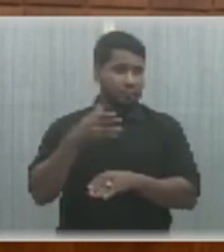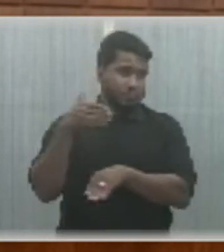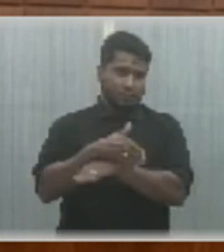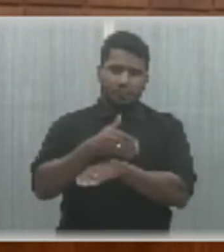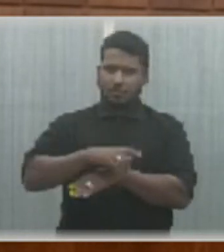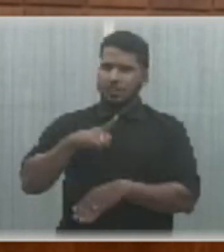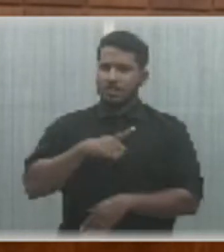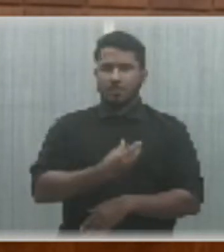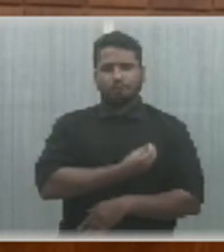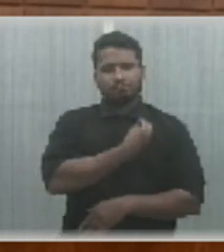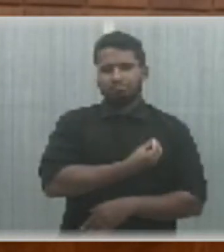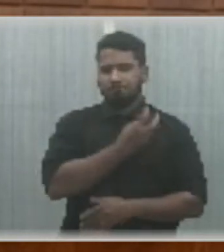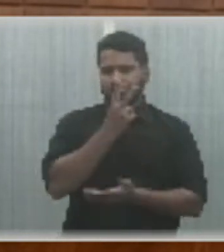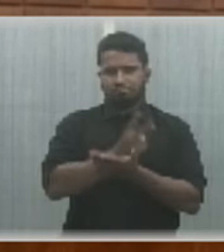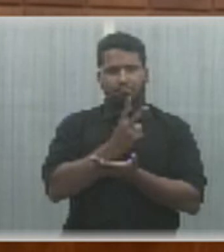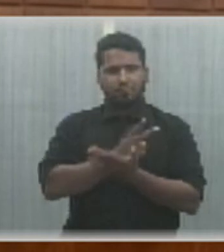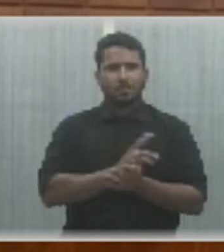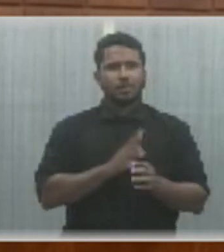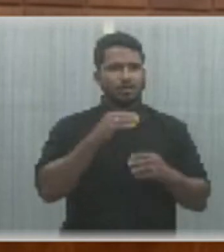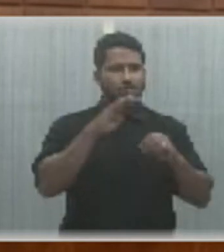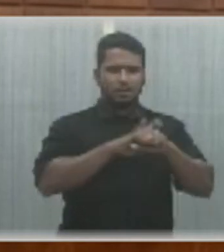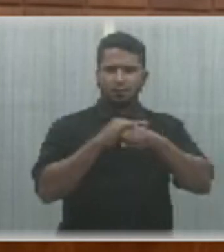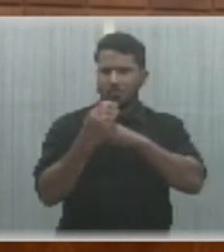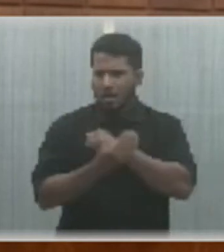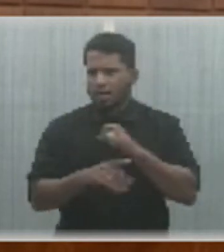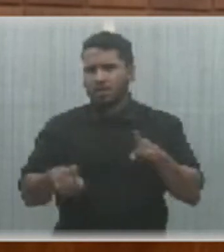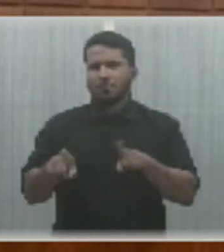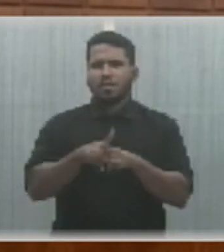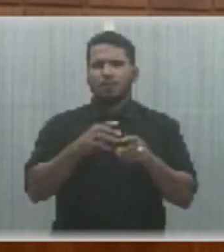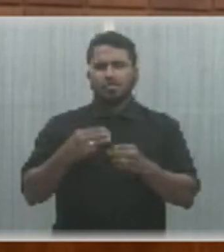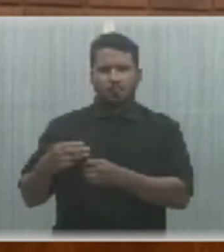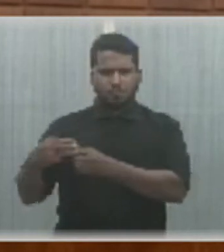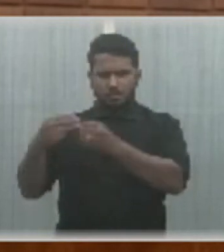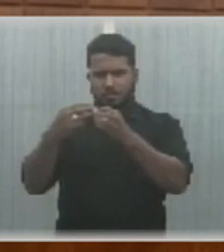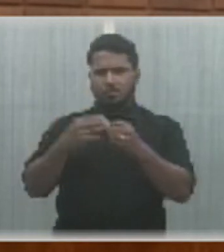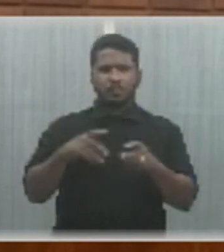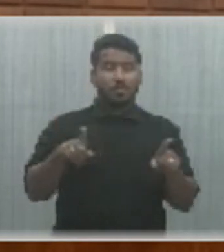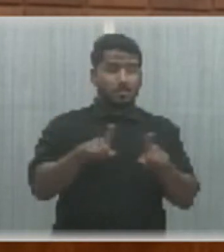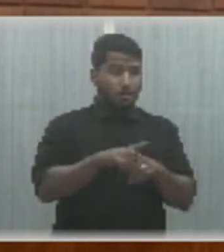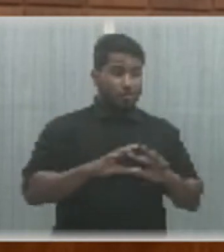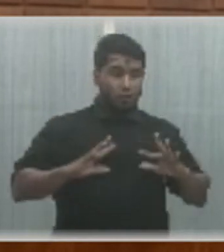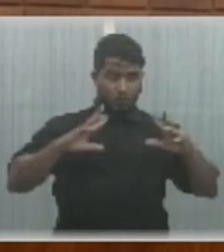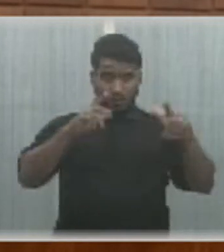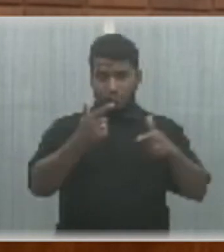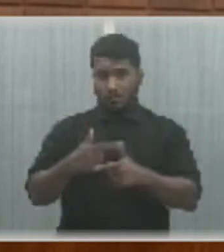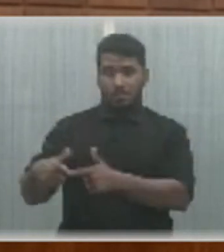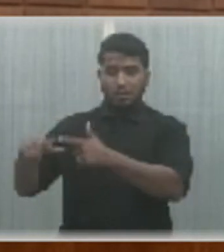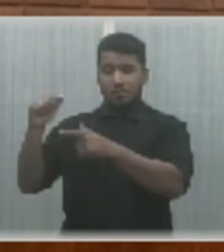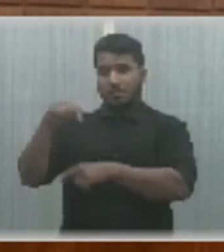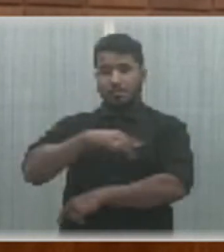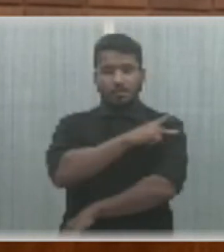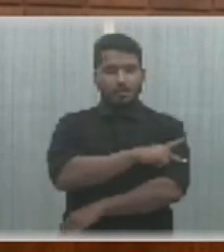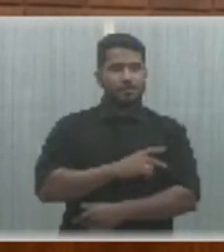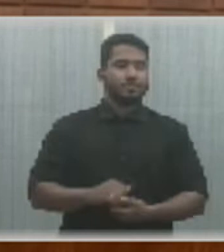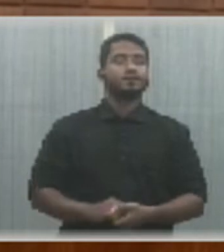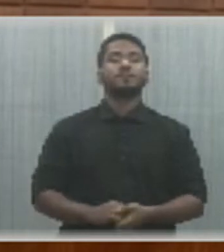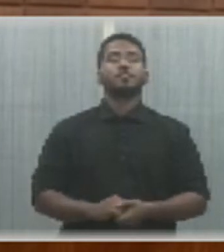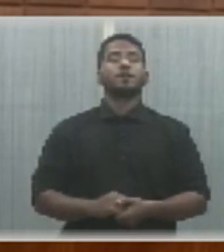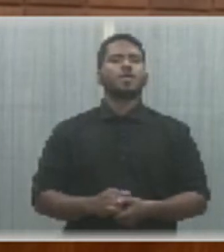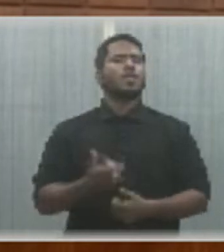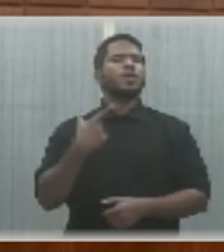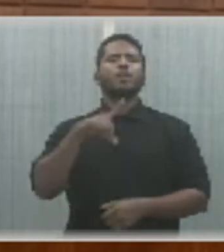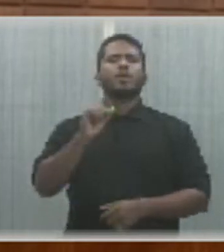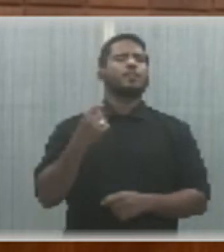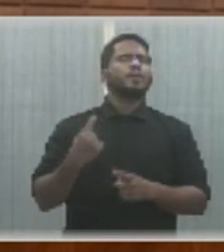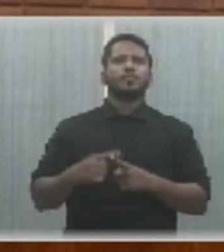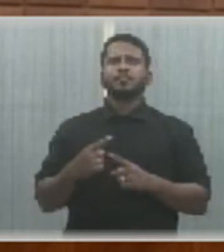aqui nas comunidades, nos municípios, nos problemas do Piauí. Que nos trouxe,